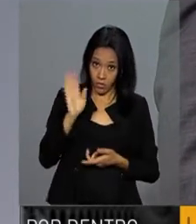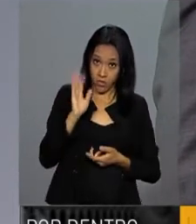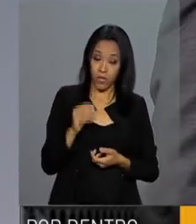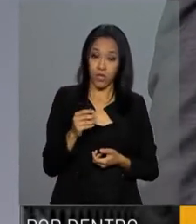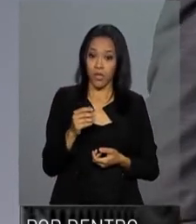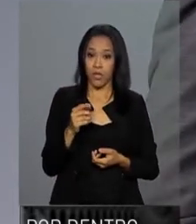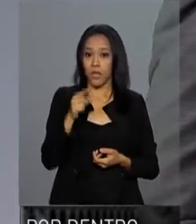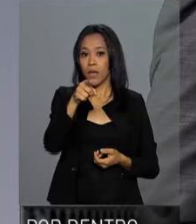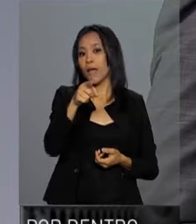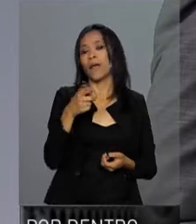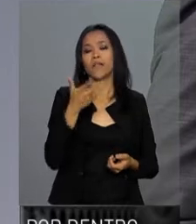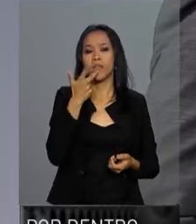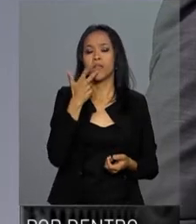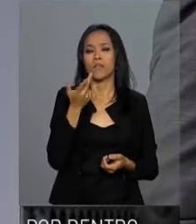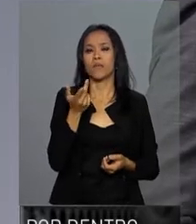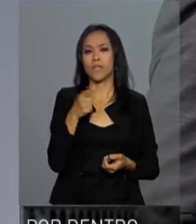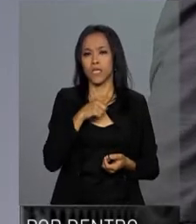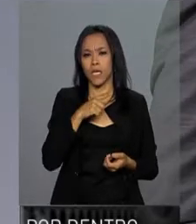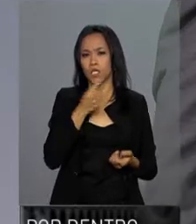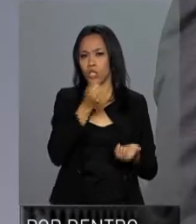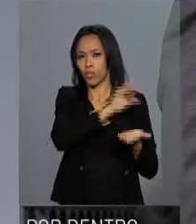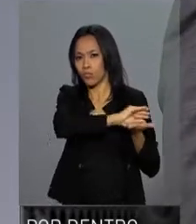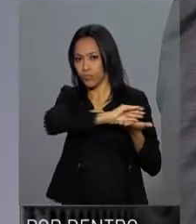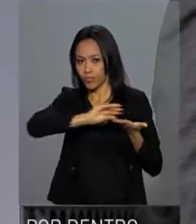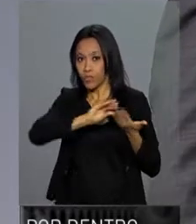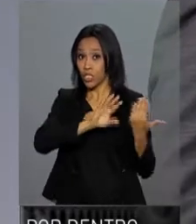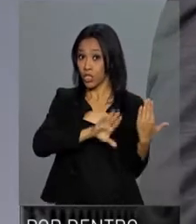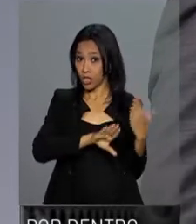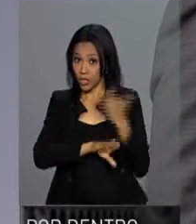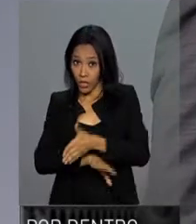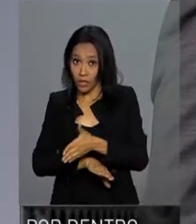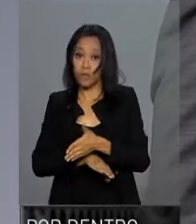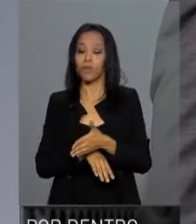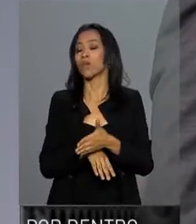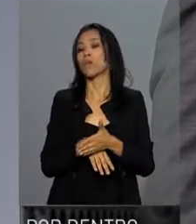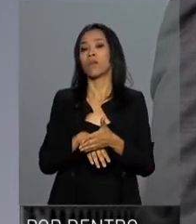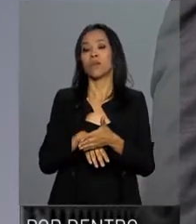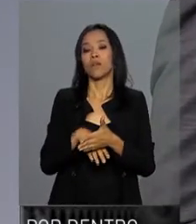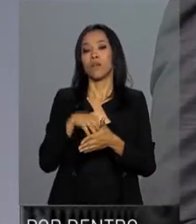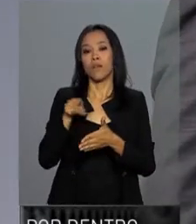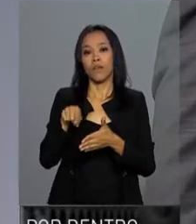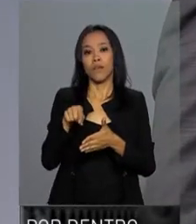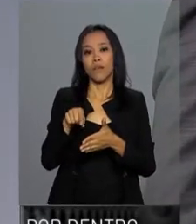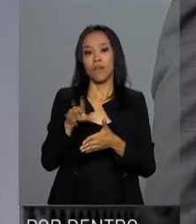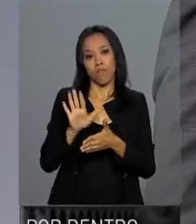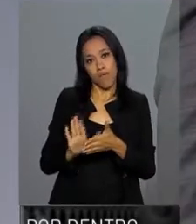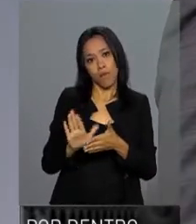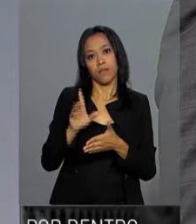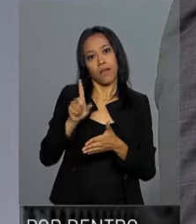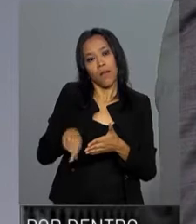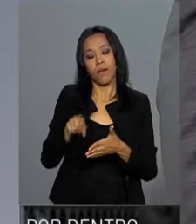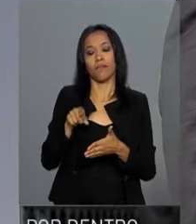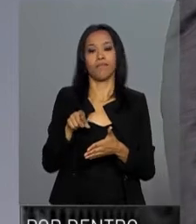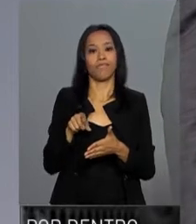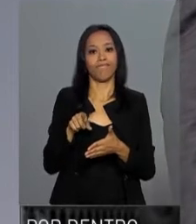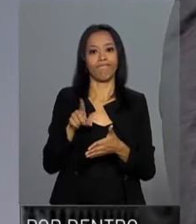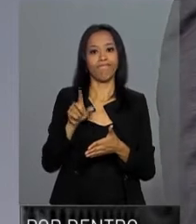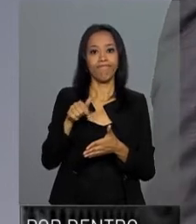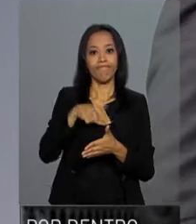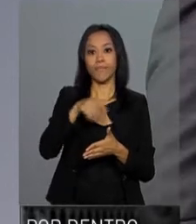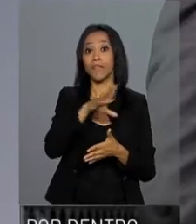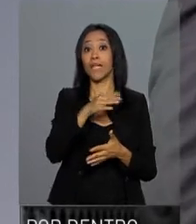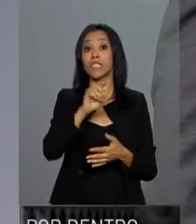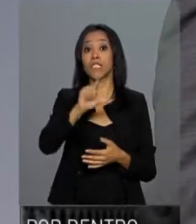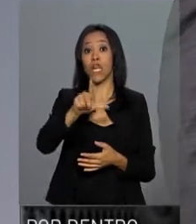piva que ela destina recursos diretamente da linha de veículos públicos mas que são provenientes da das loterias